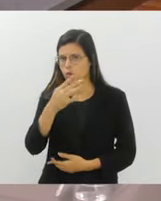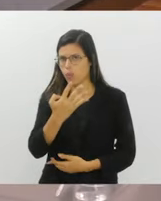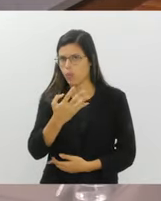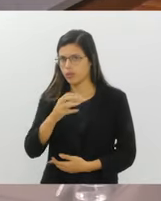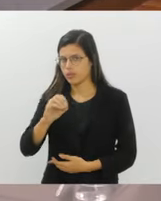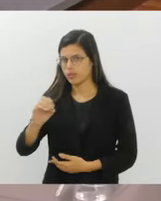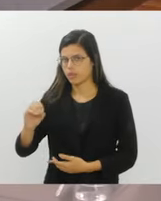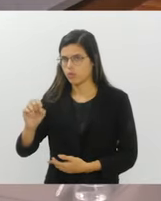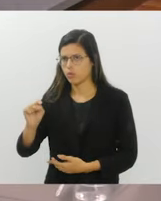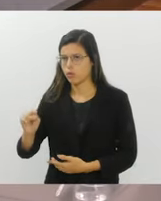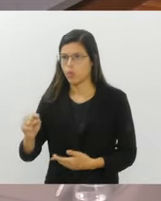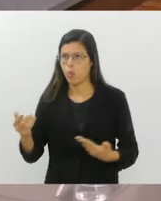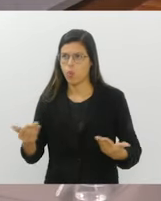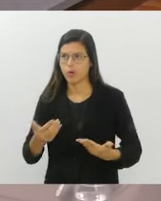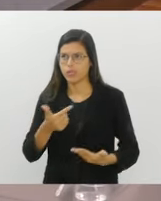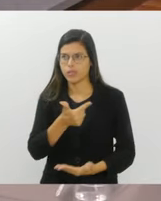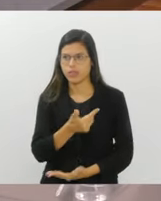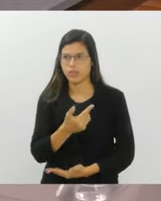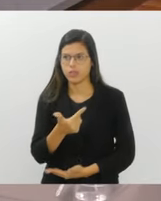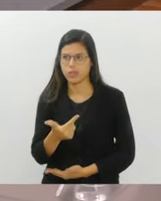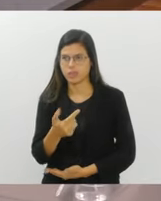com quanto? 320.